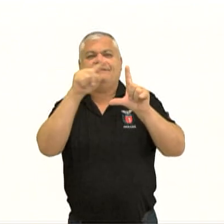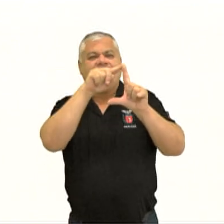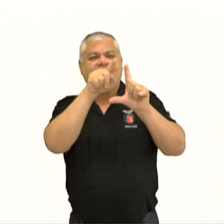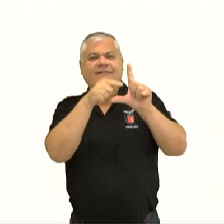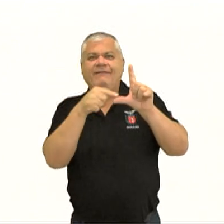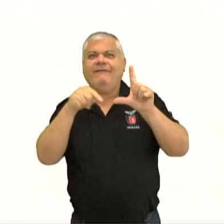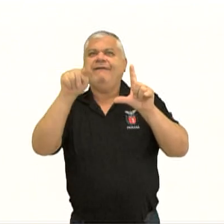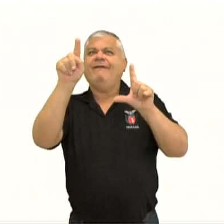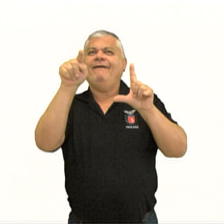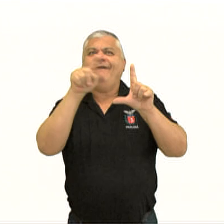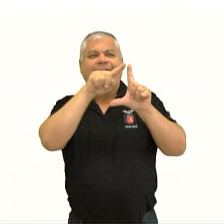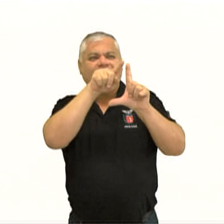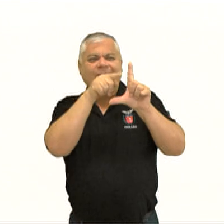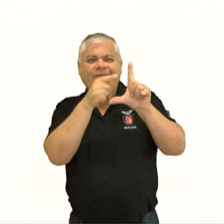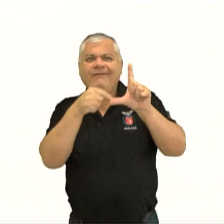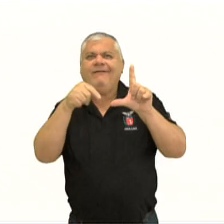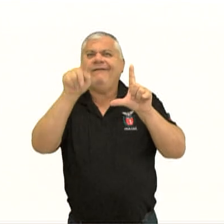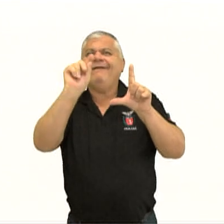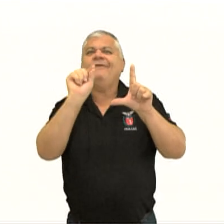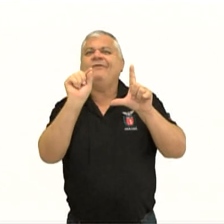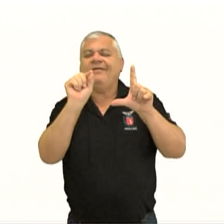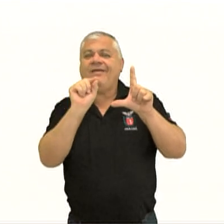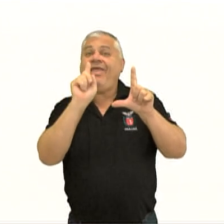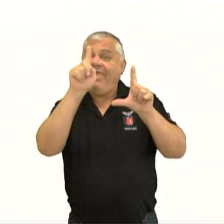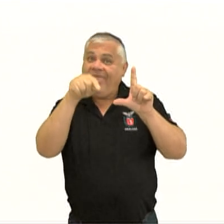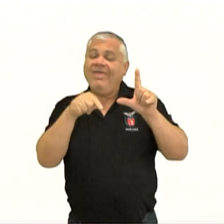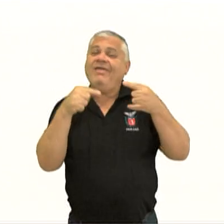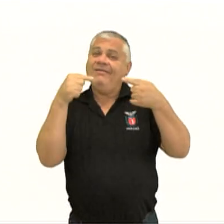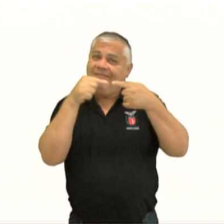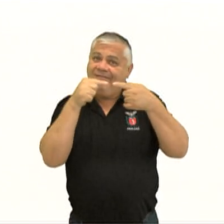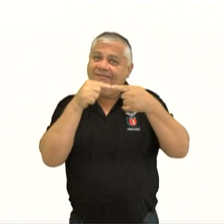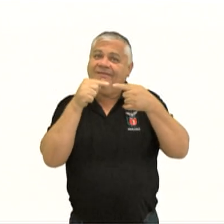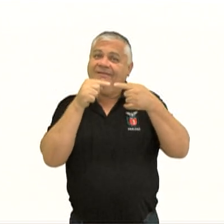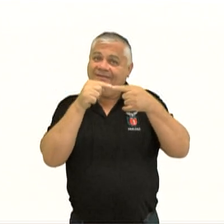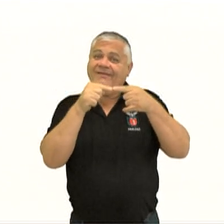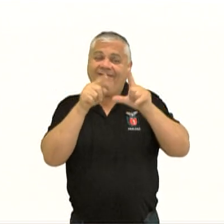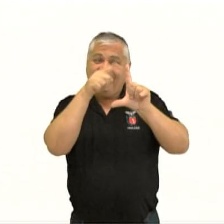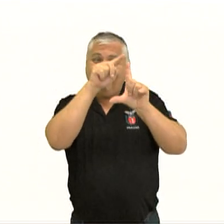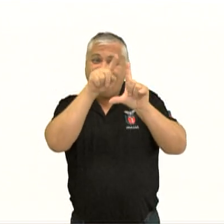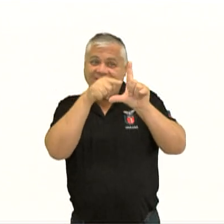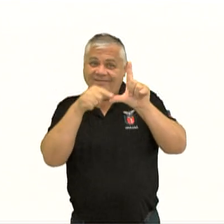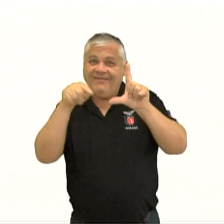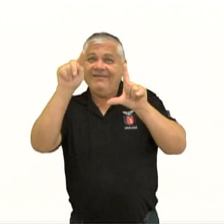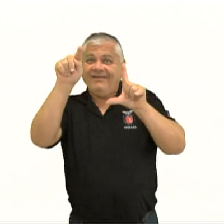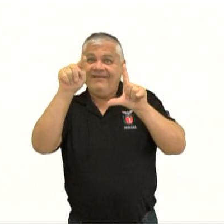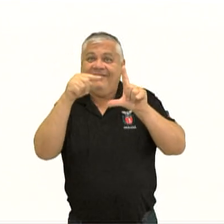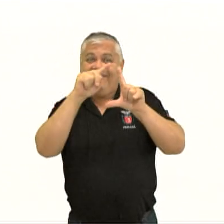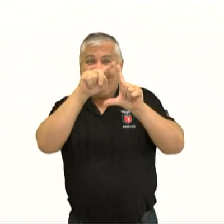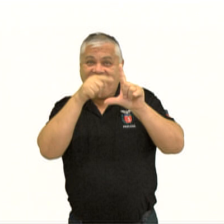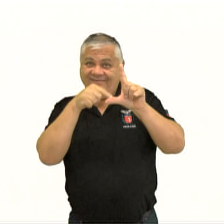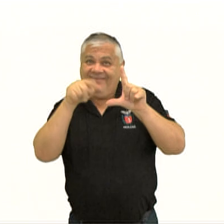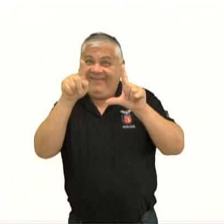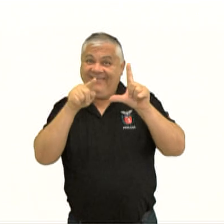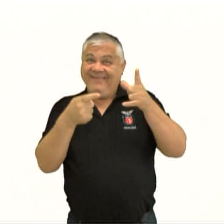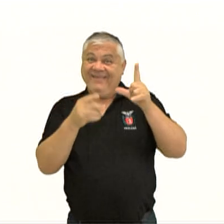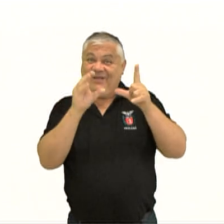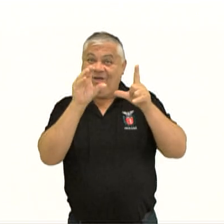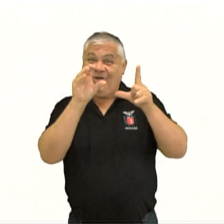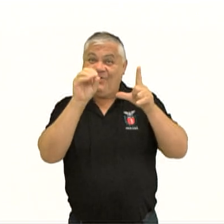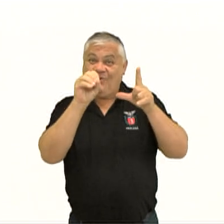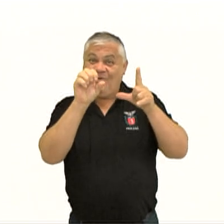curva, que essa curva é uma função cosseno, função cossenoide, tá? Então ela é cossenoide porque